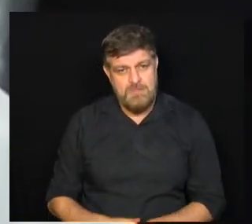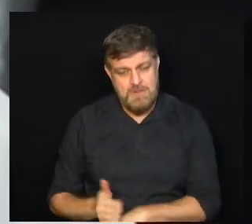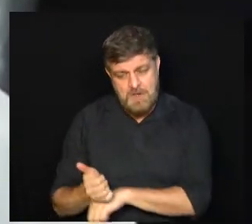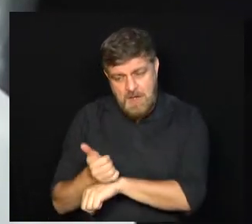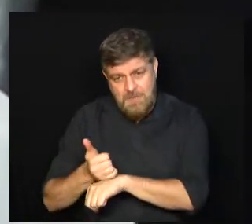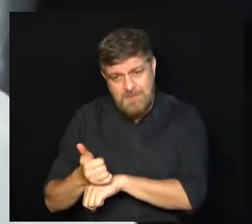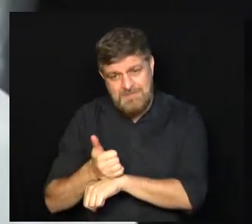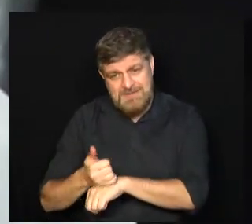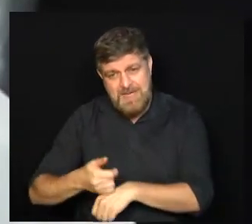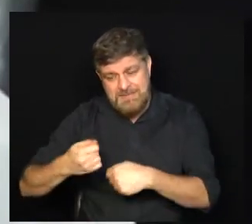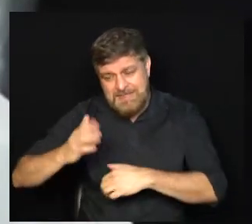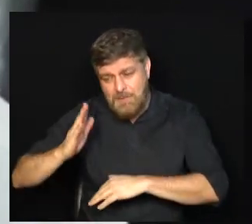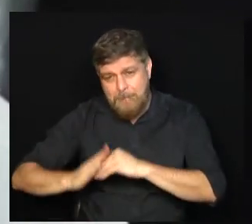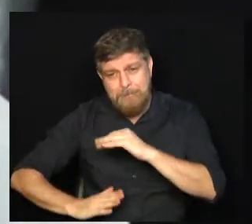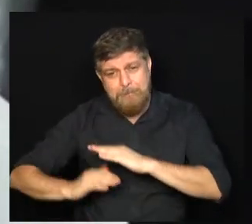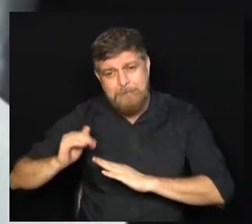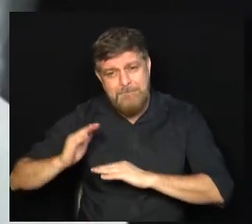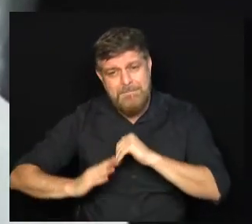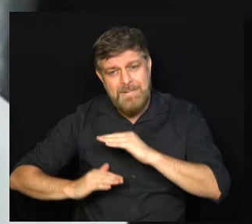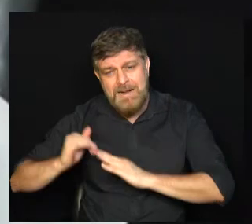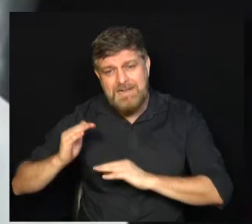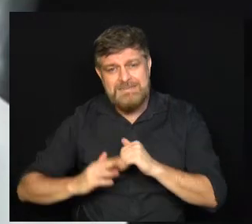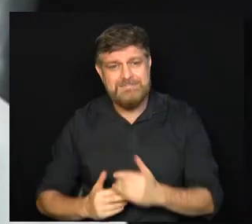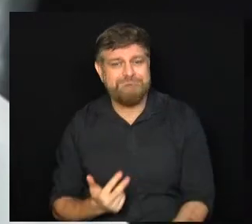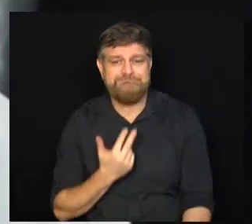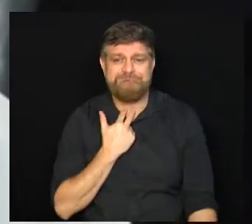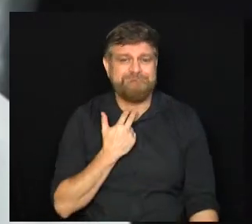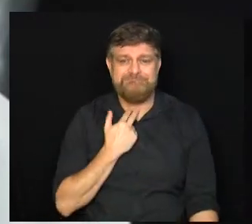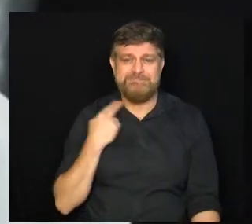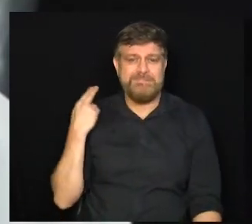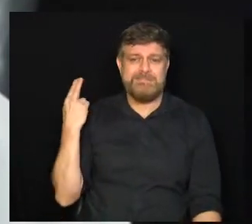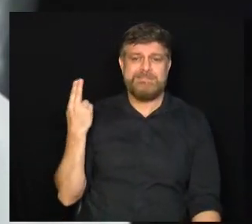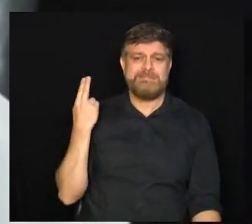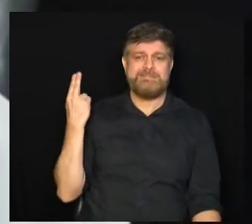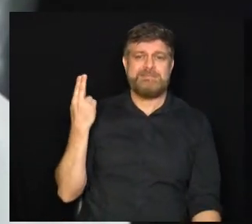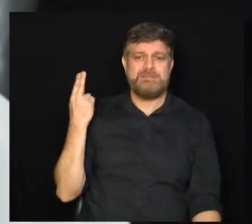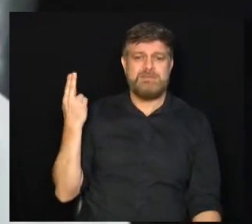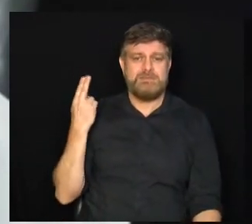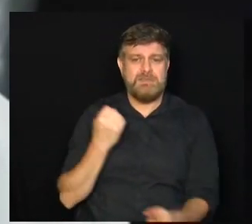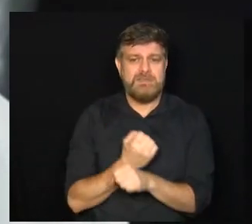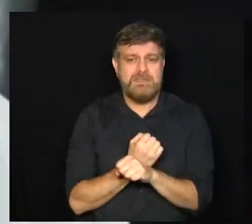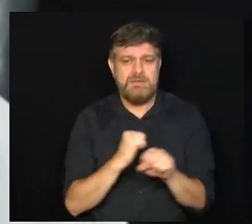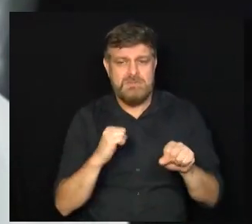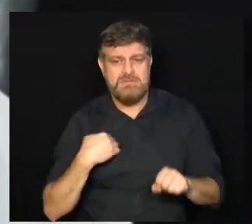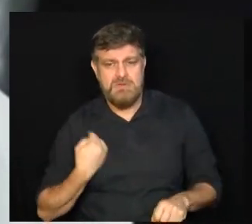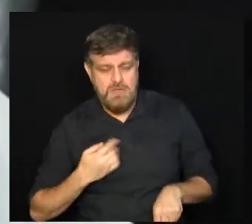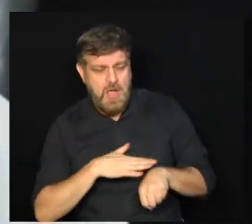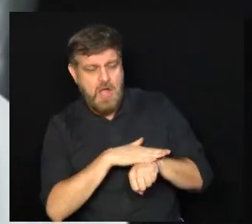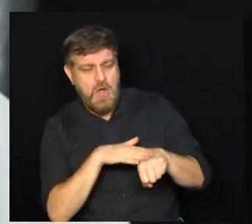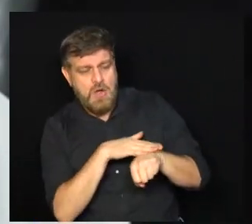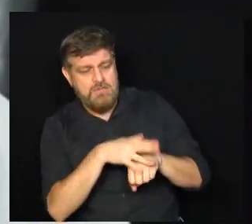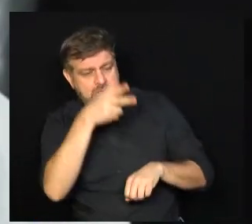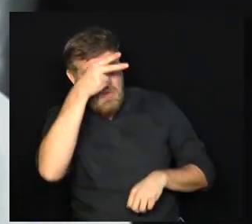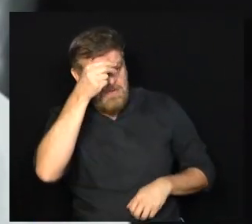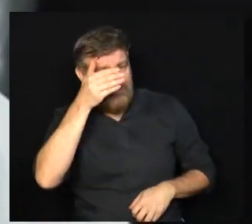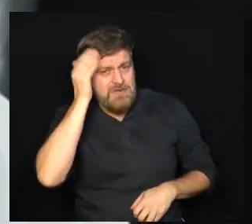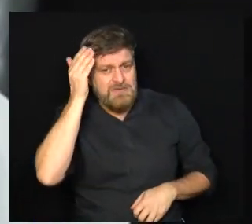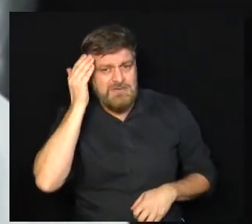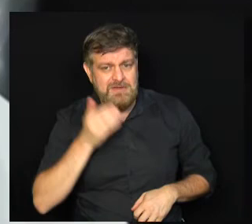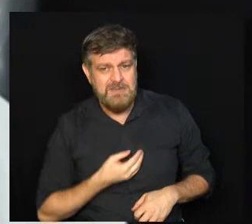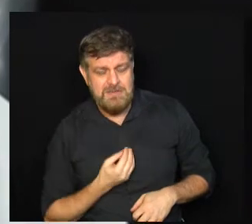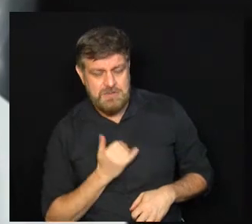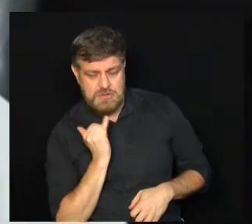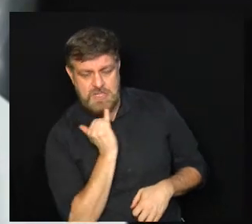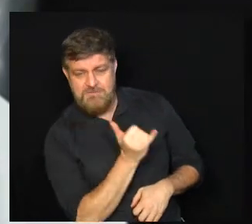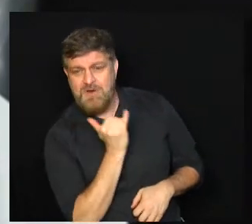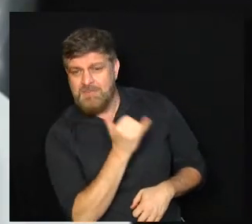das suas práticas, não é? Não tem como, a gente falou na reunião com o Dário, não é, Débora? Não tem como a